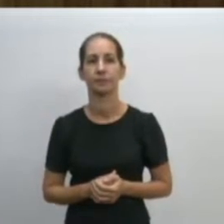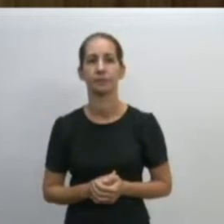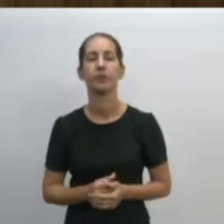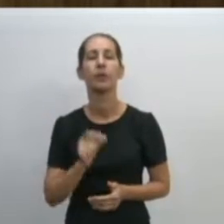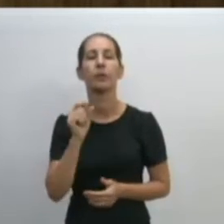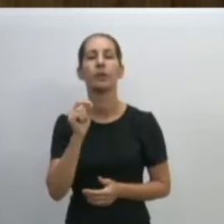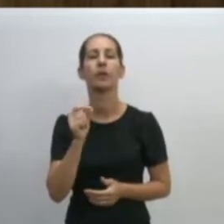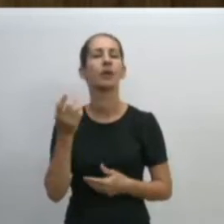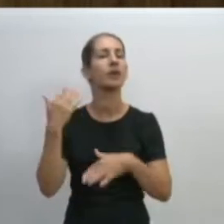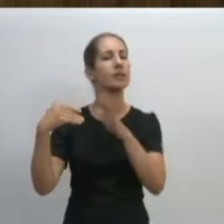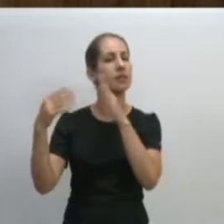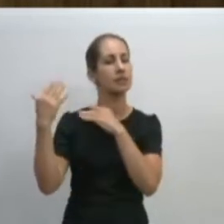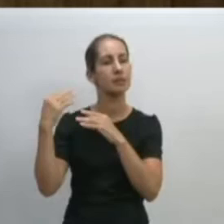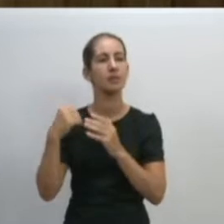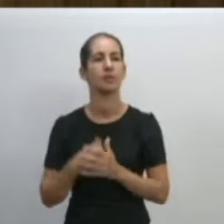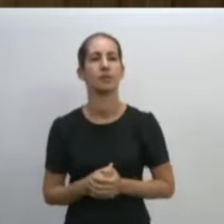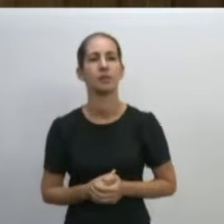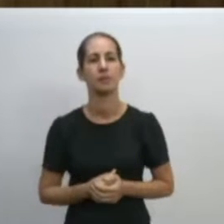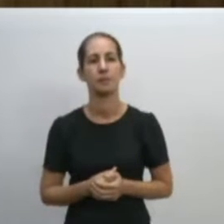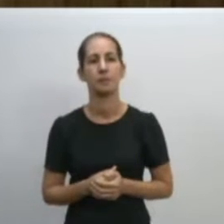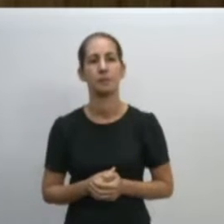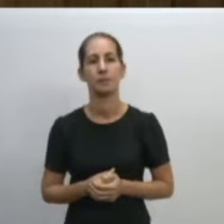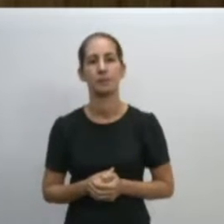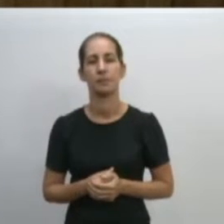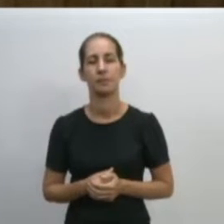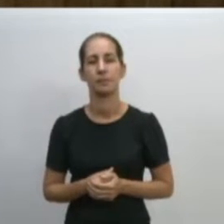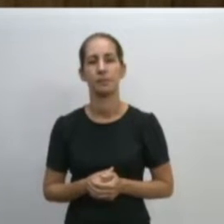é que vem acontecendo, vereador Ranieri?